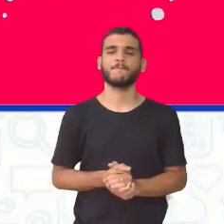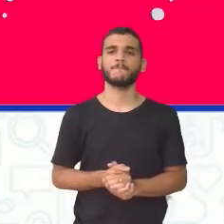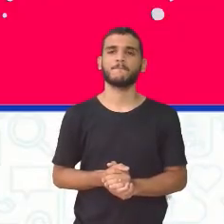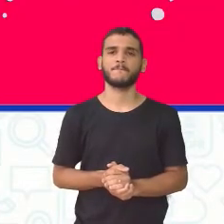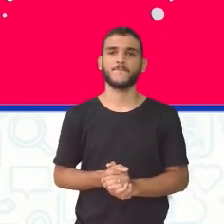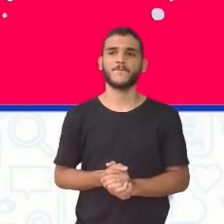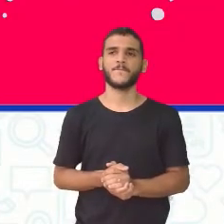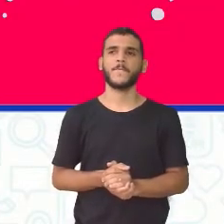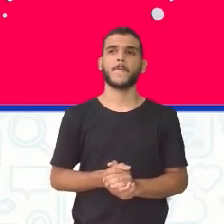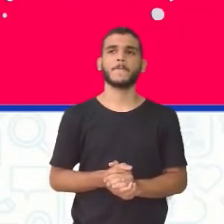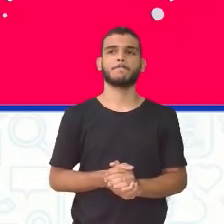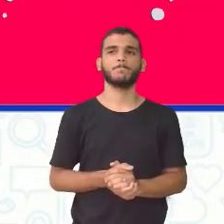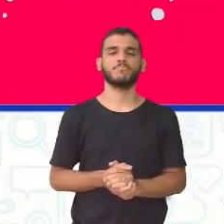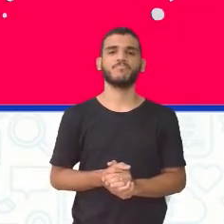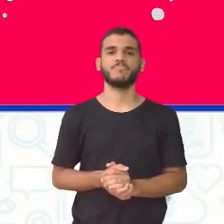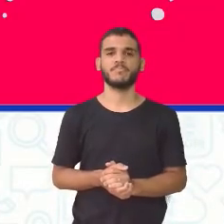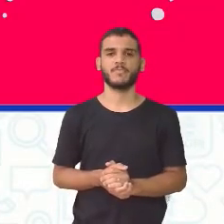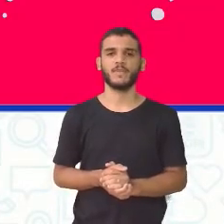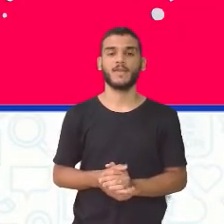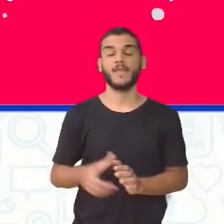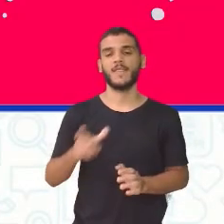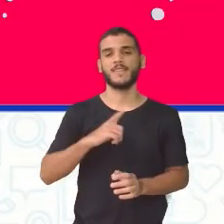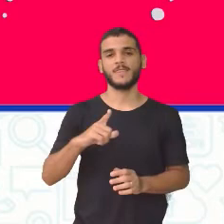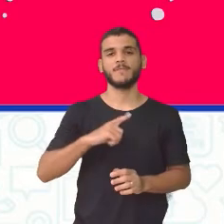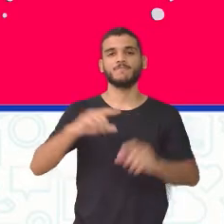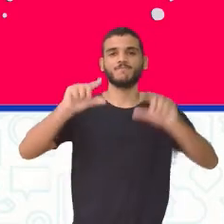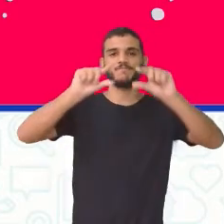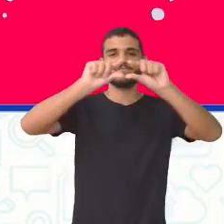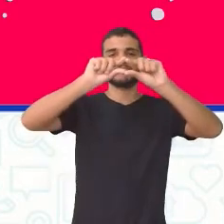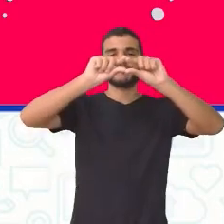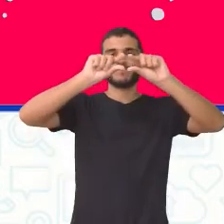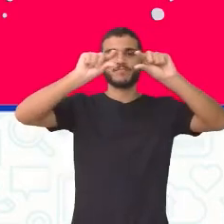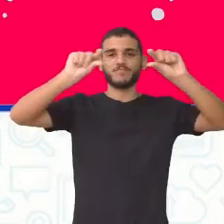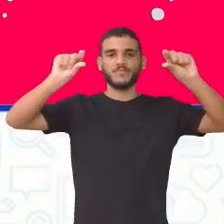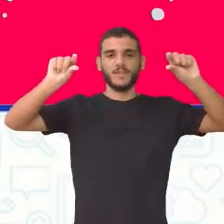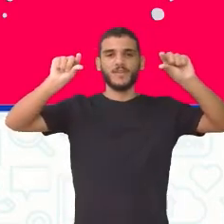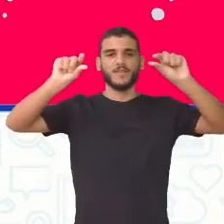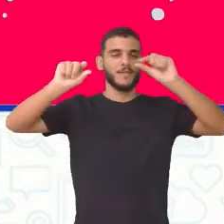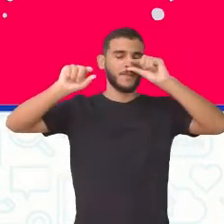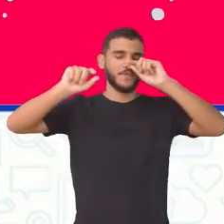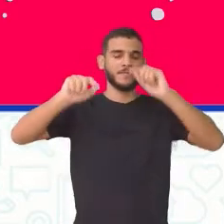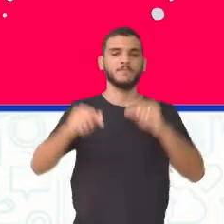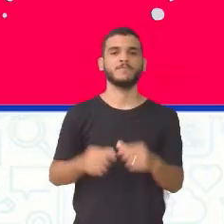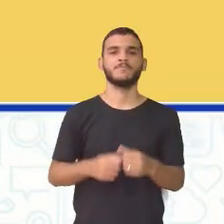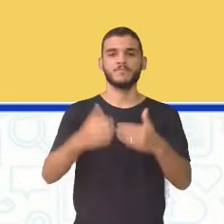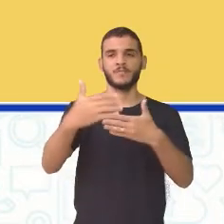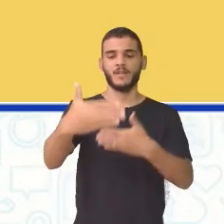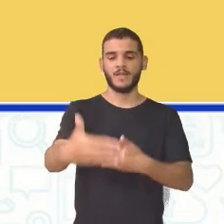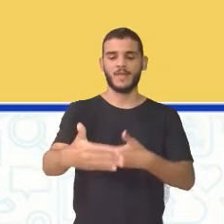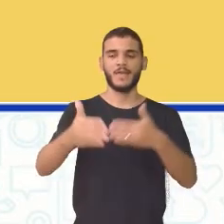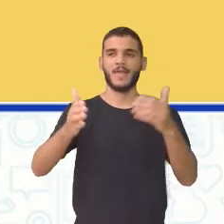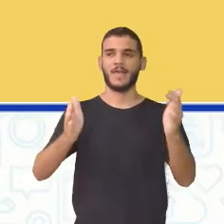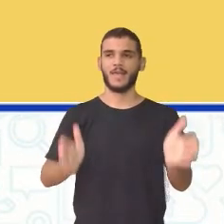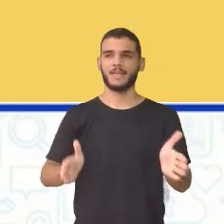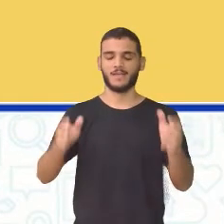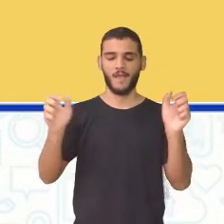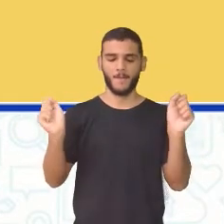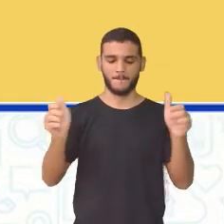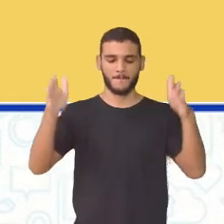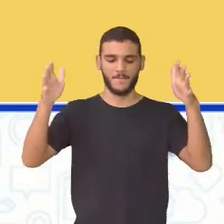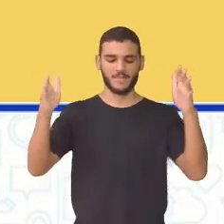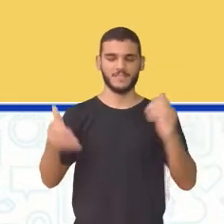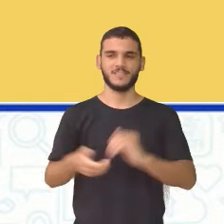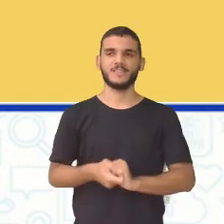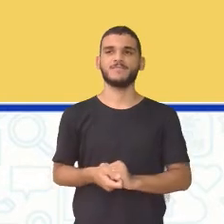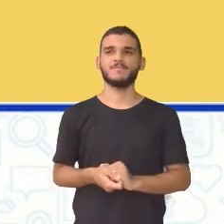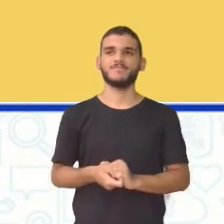Então, o título, não é? Caixa Mágica de Surpresa, é o título do nosso primeiro poema. Então, agora